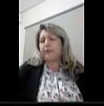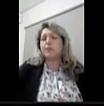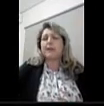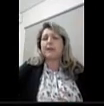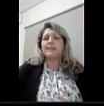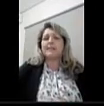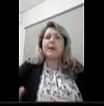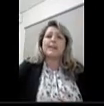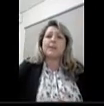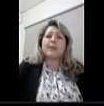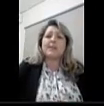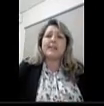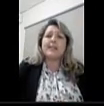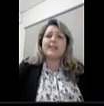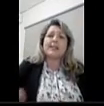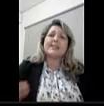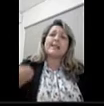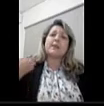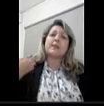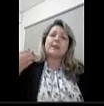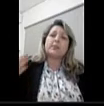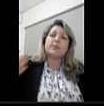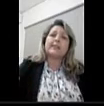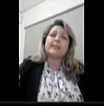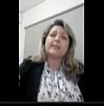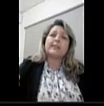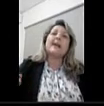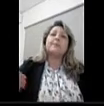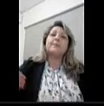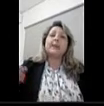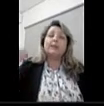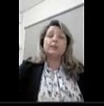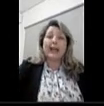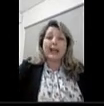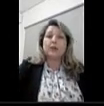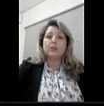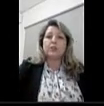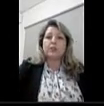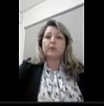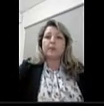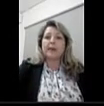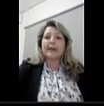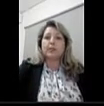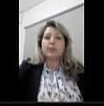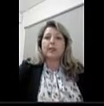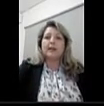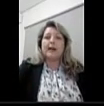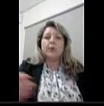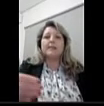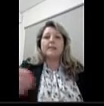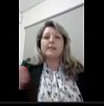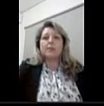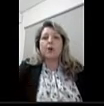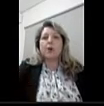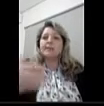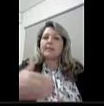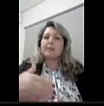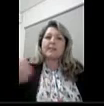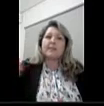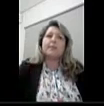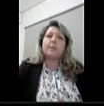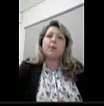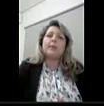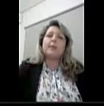difícil, mas, por exemplo, às vezes, fazer uma atividade na aula de informática, muitas escolas,